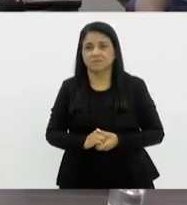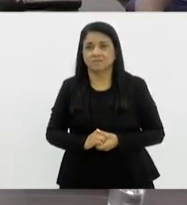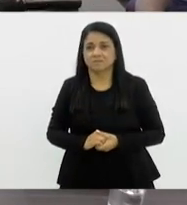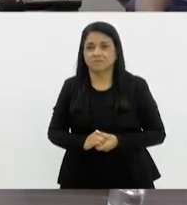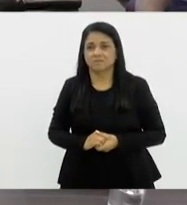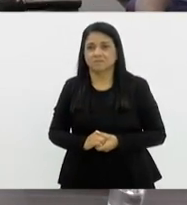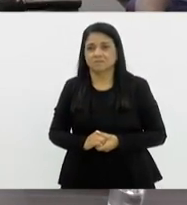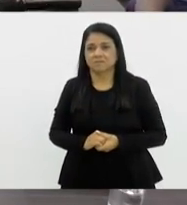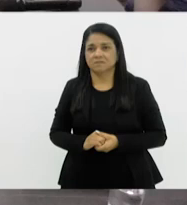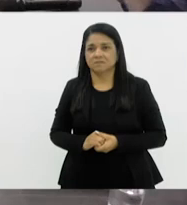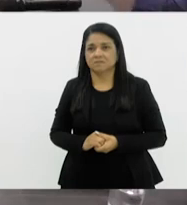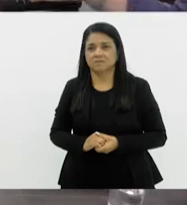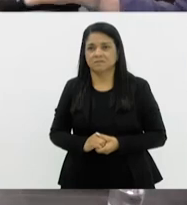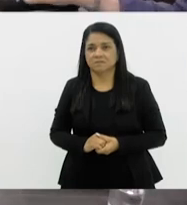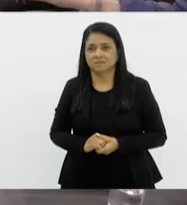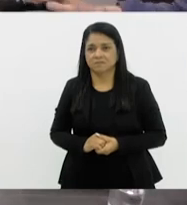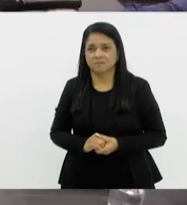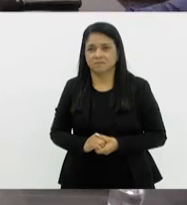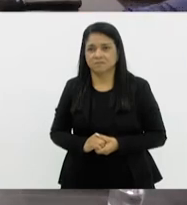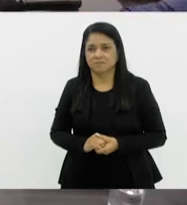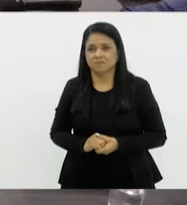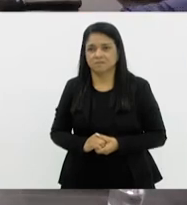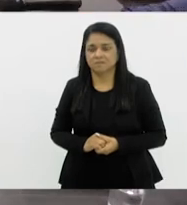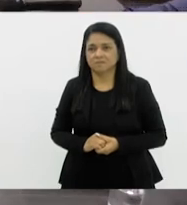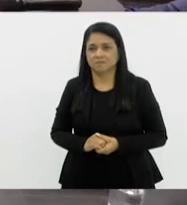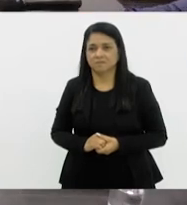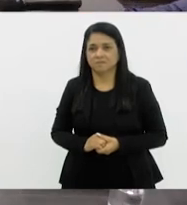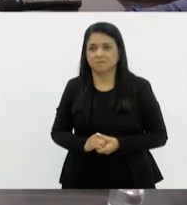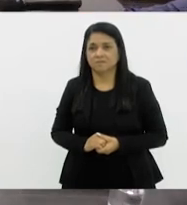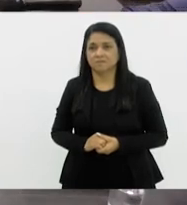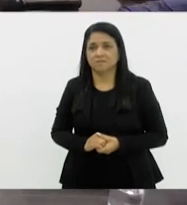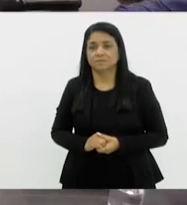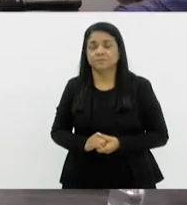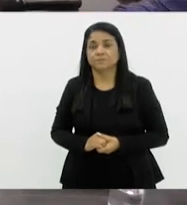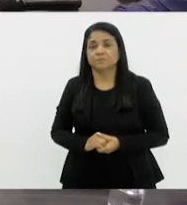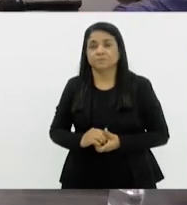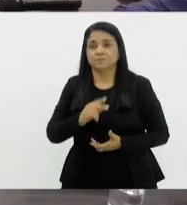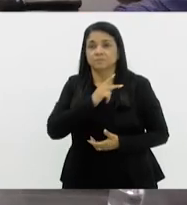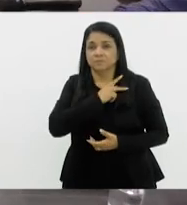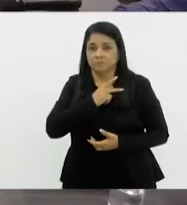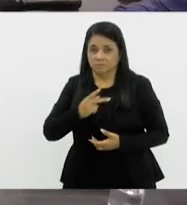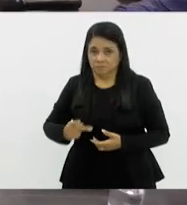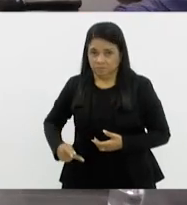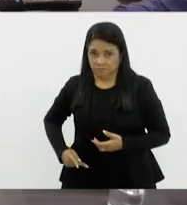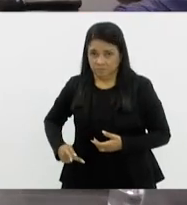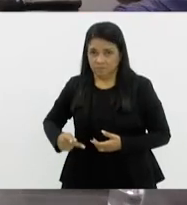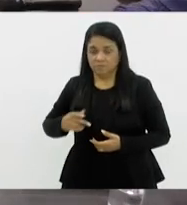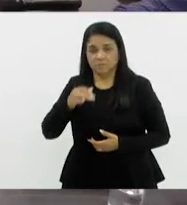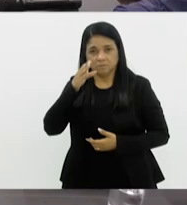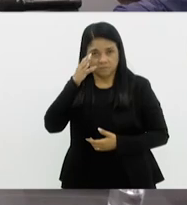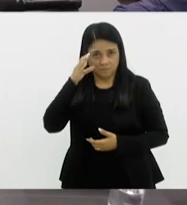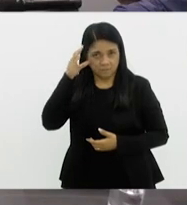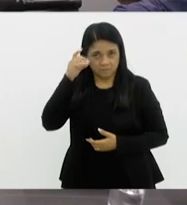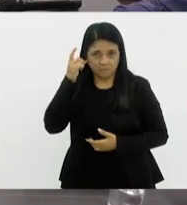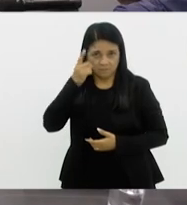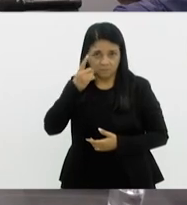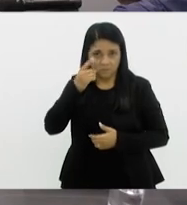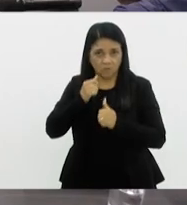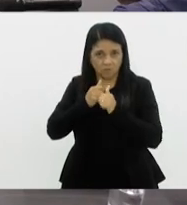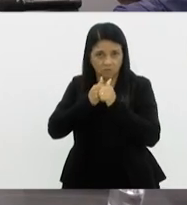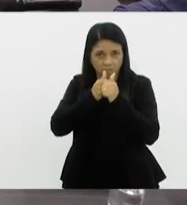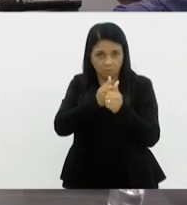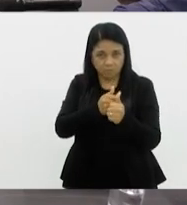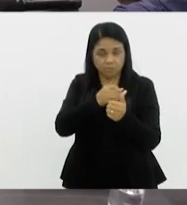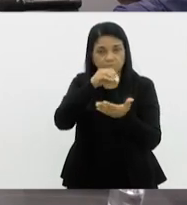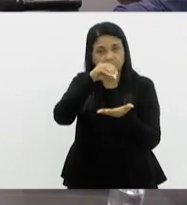Vamos lá. Espera aí, minha jovem. Bom, presidente, eu acompanho o parecer original pela transformação e